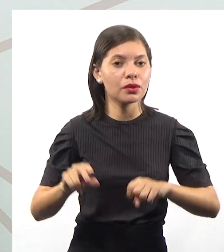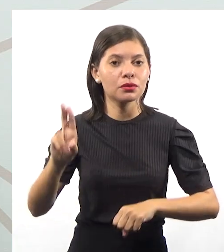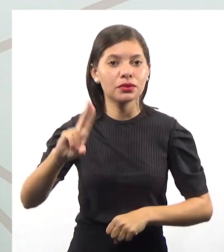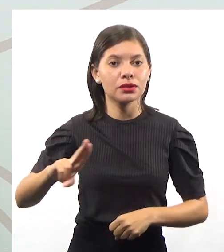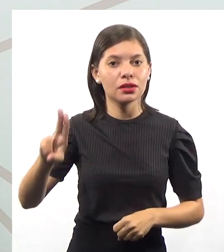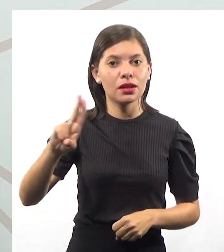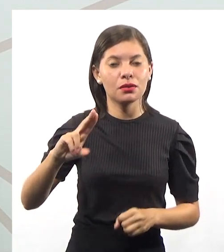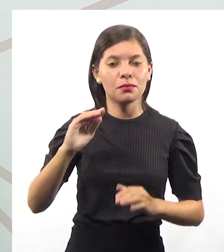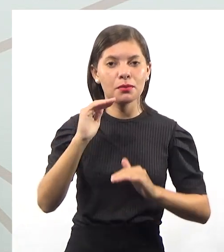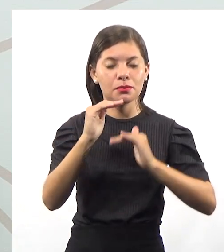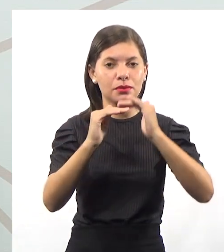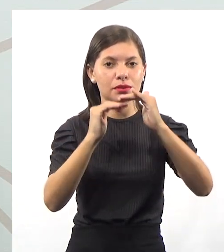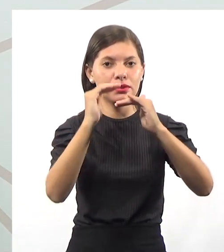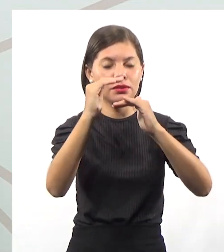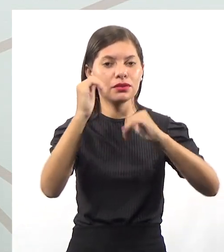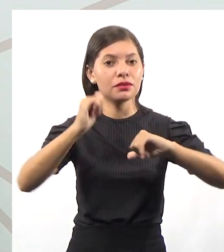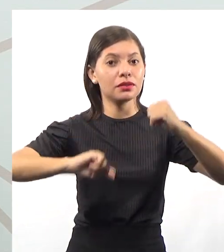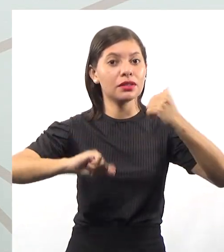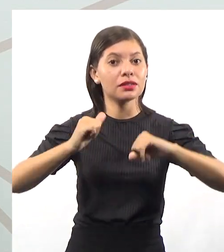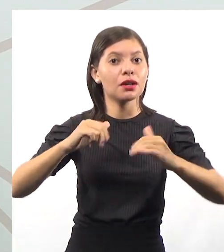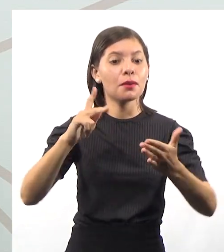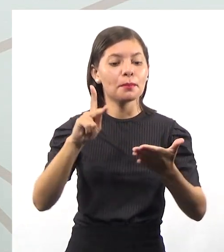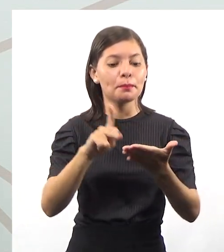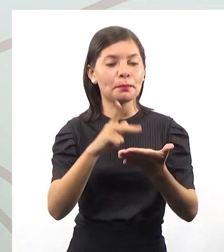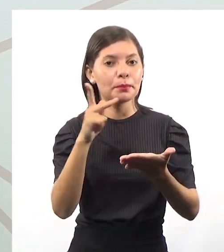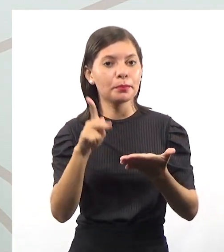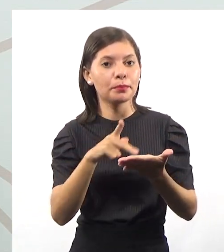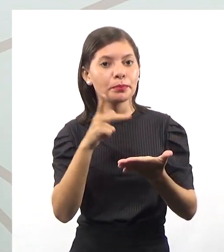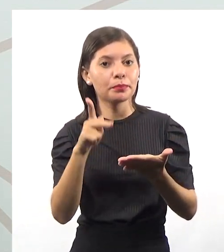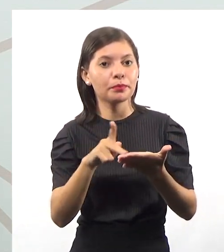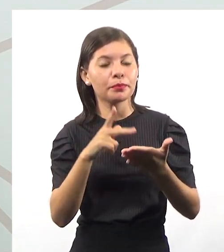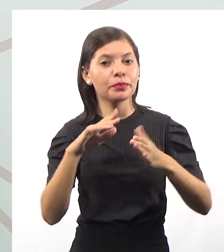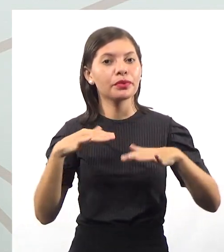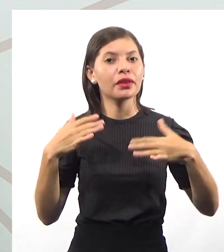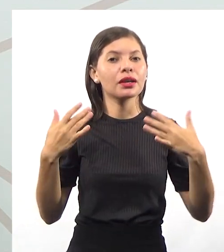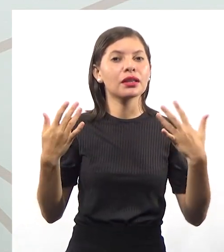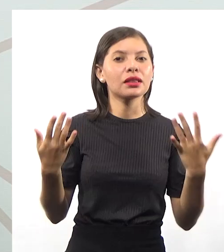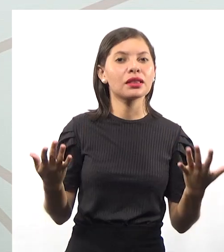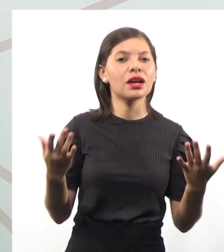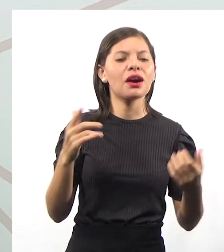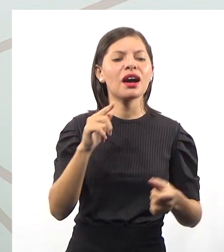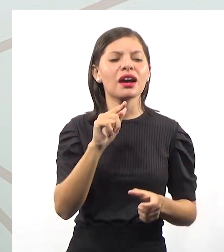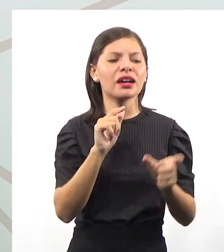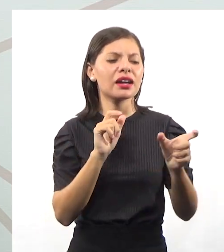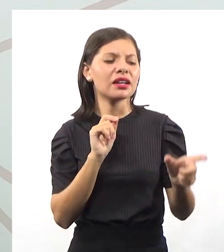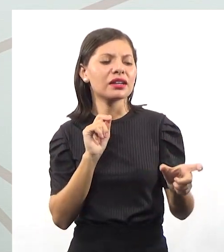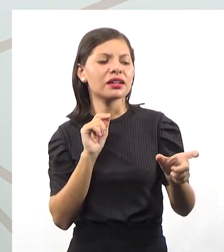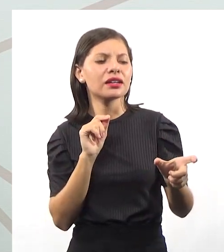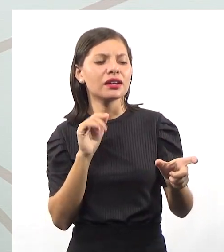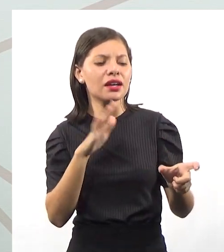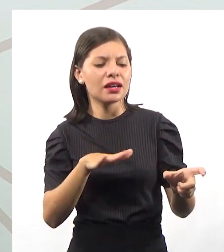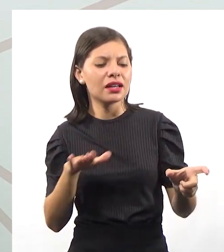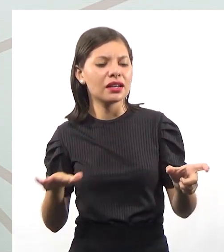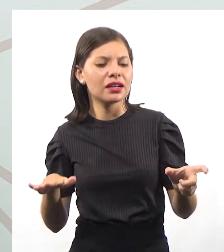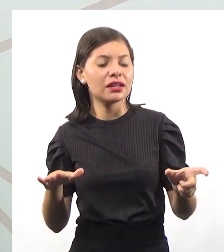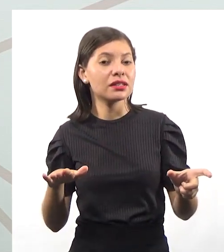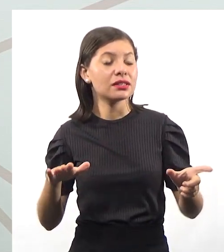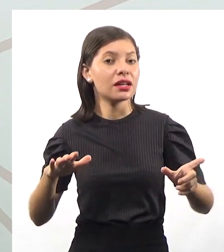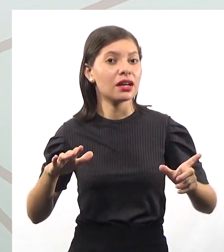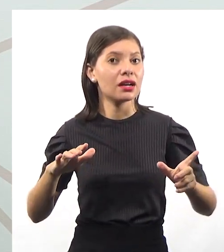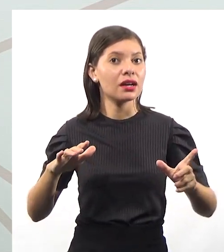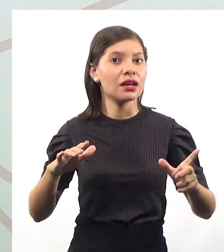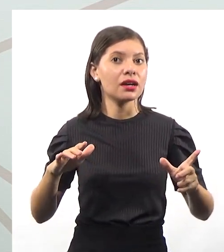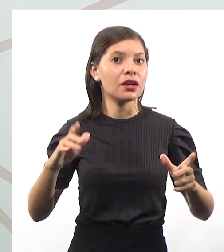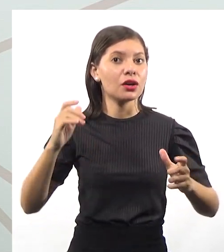para o processo de avaliação nessa etapa são os portfólios. Então, não é se a criança alcançou ou não alcançou